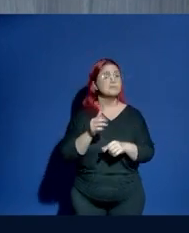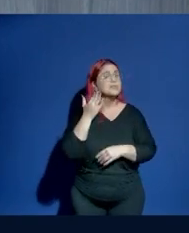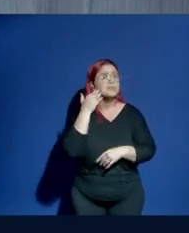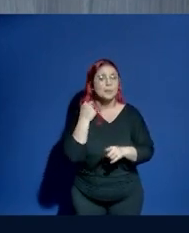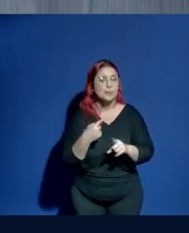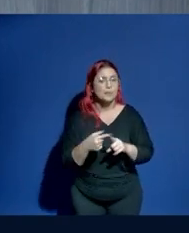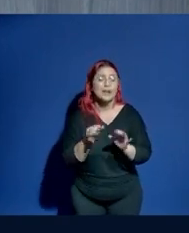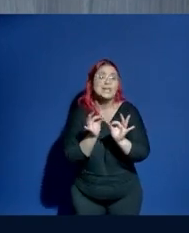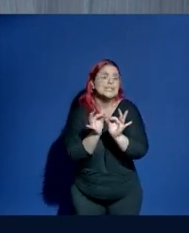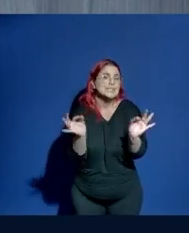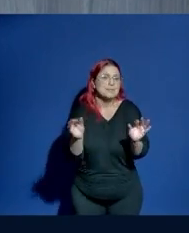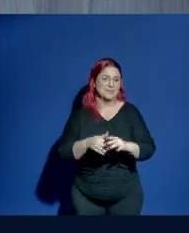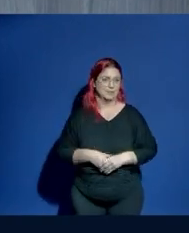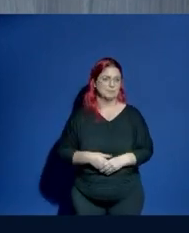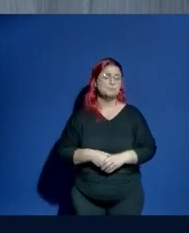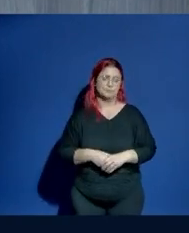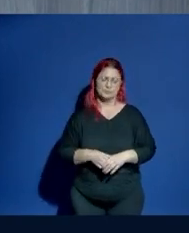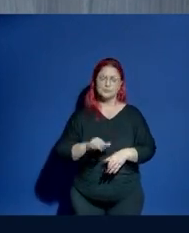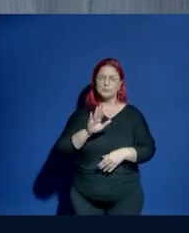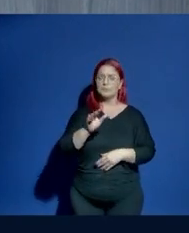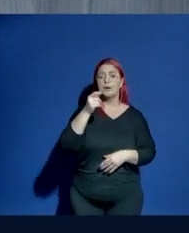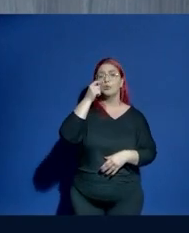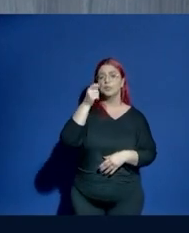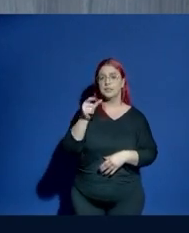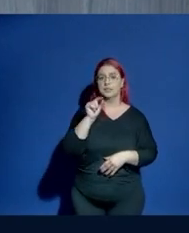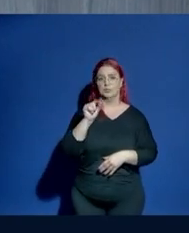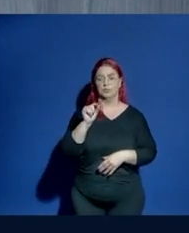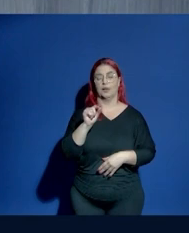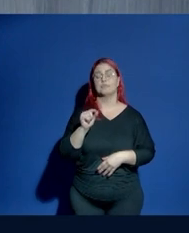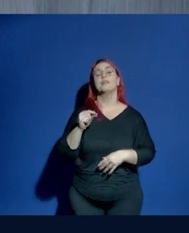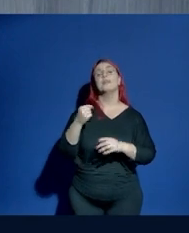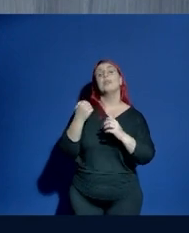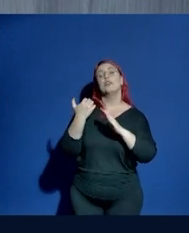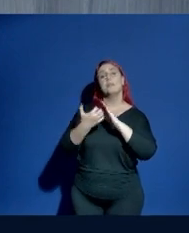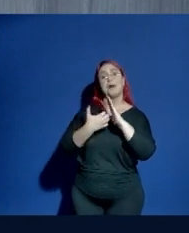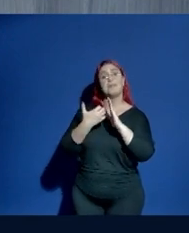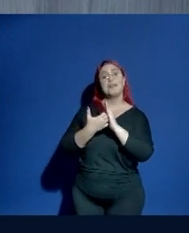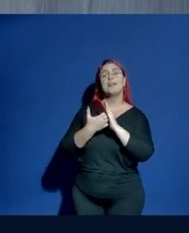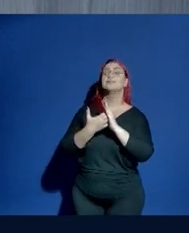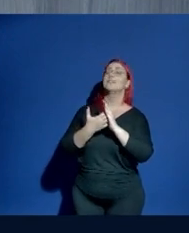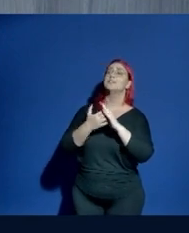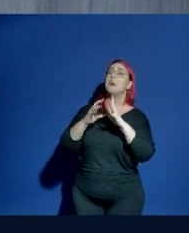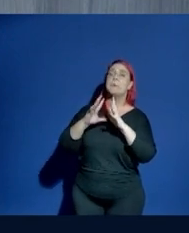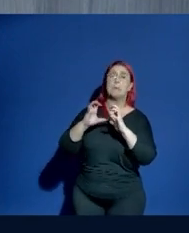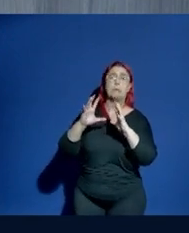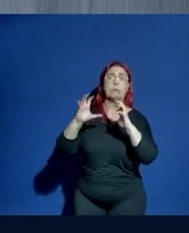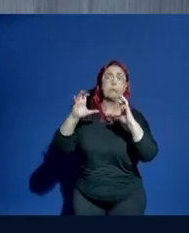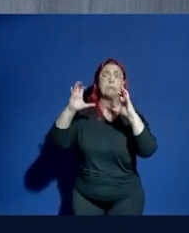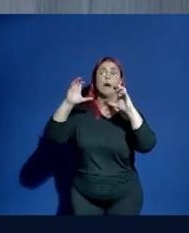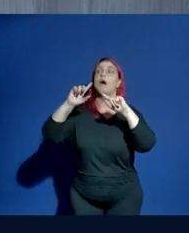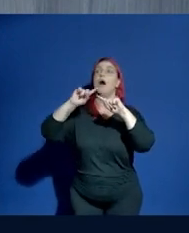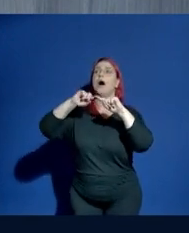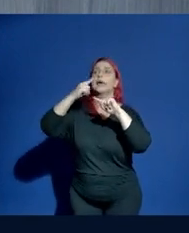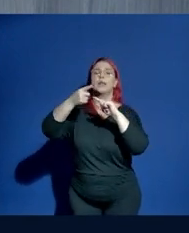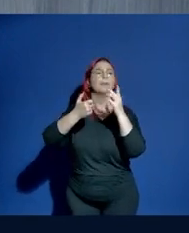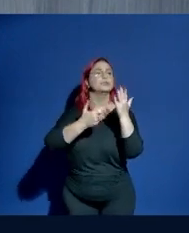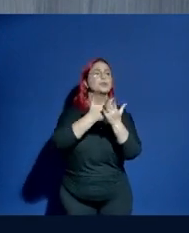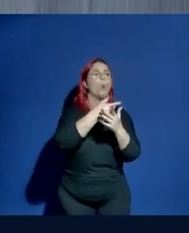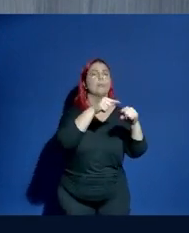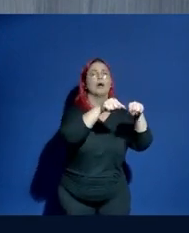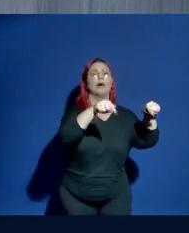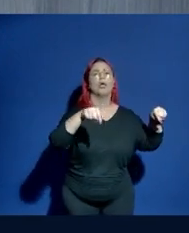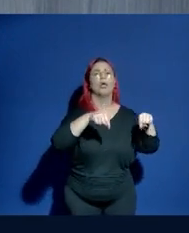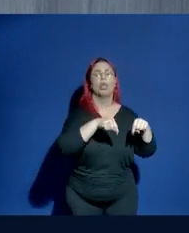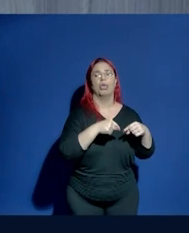é muito bacana é muito interessante uma empresa poluir e depois comprar o que é de carbono seja de uma floresta etc